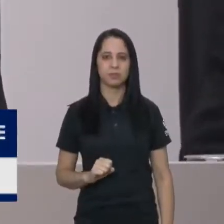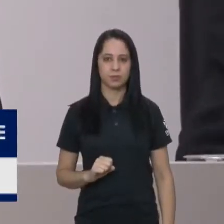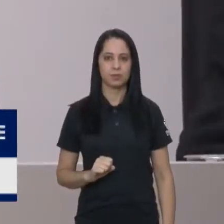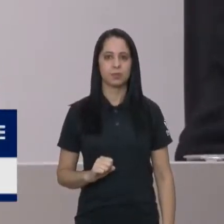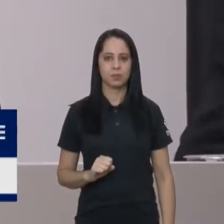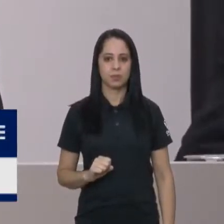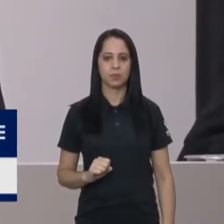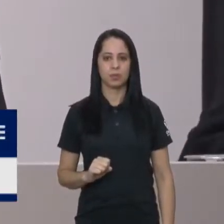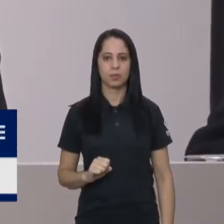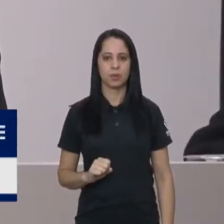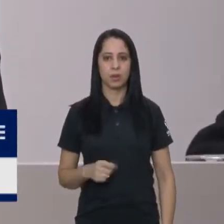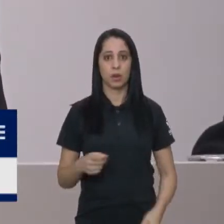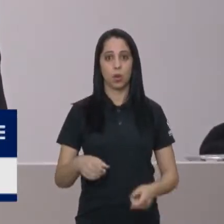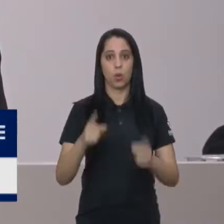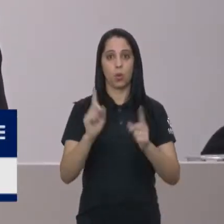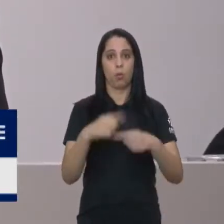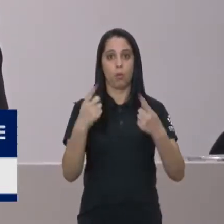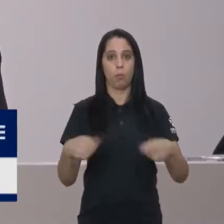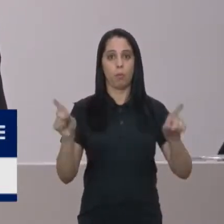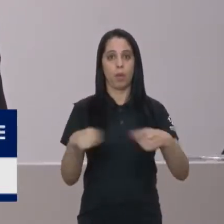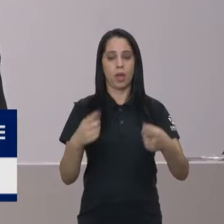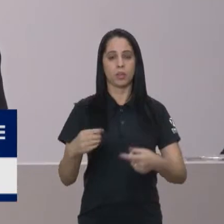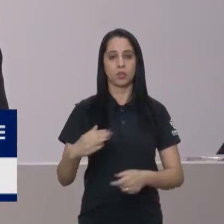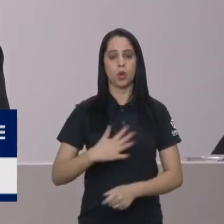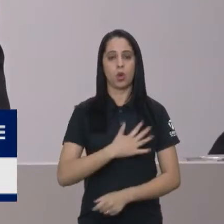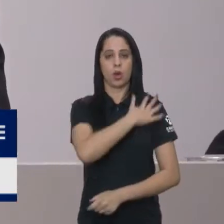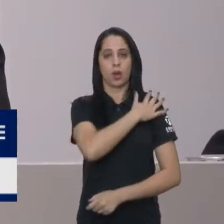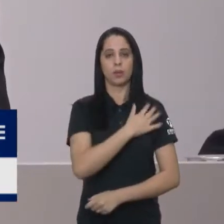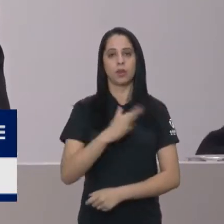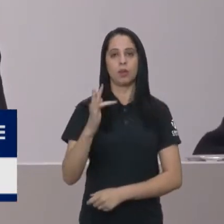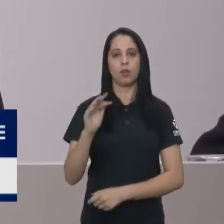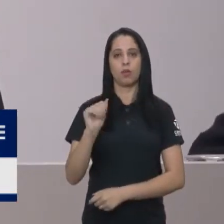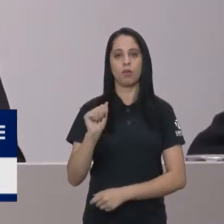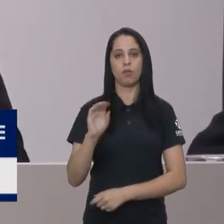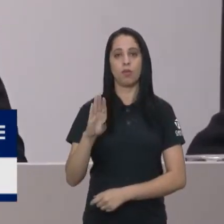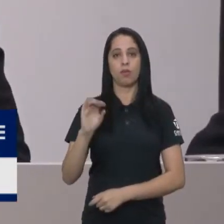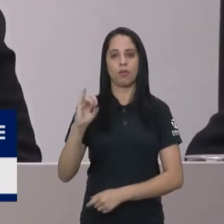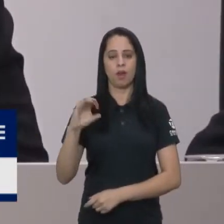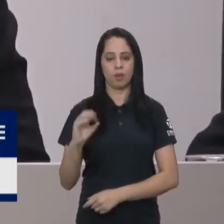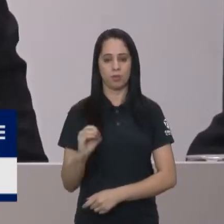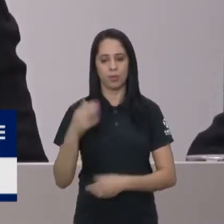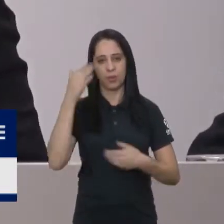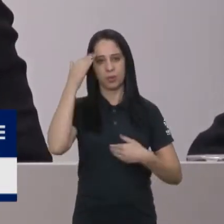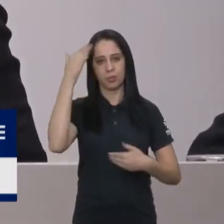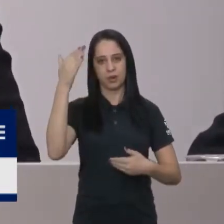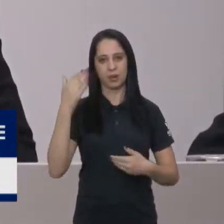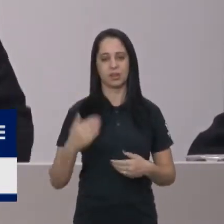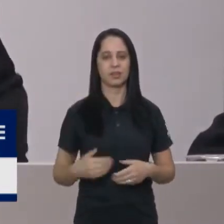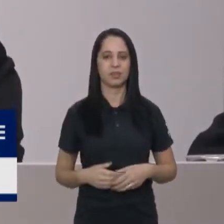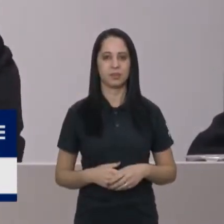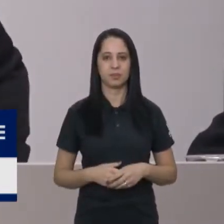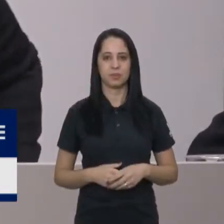através da regência do capitão Fábio Canelas. Obrigado, viu? Agradeço.